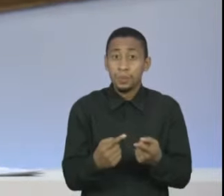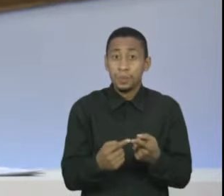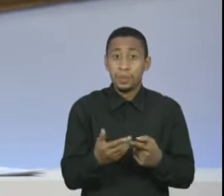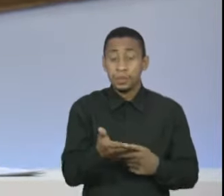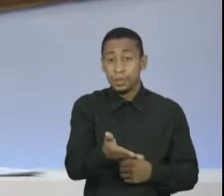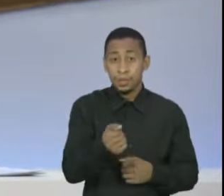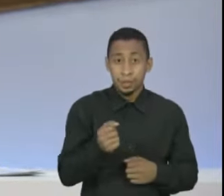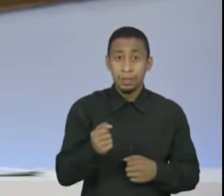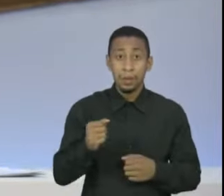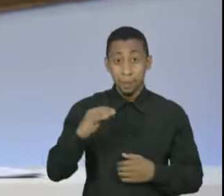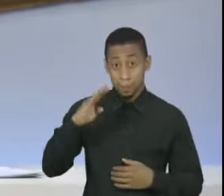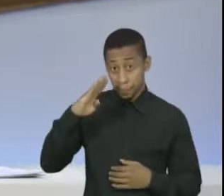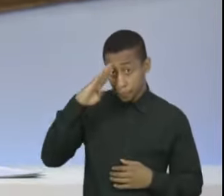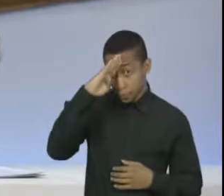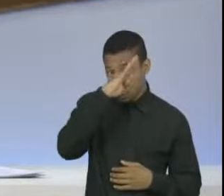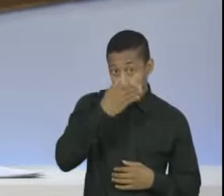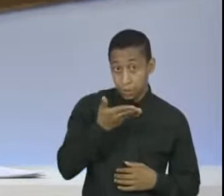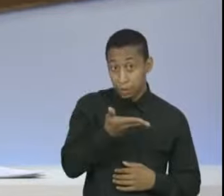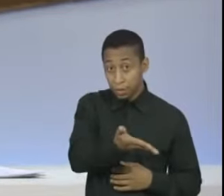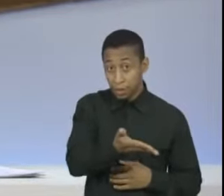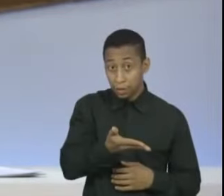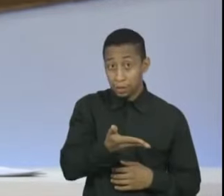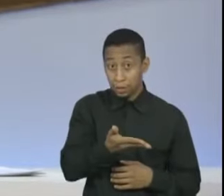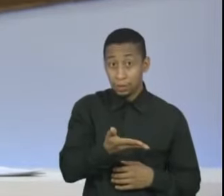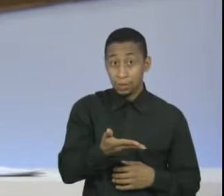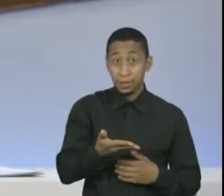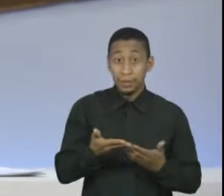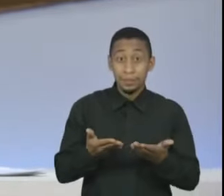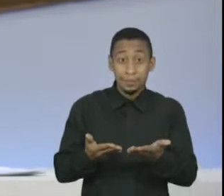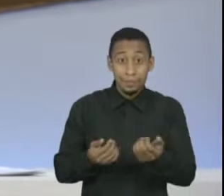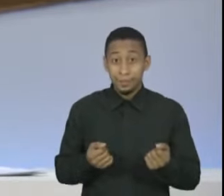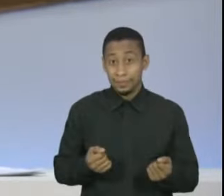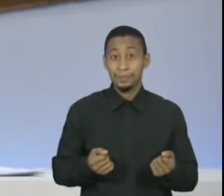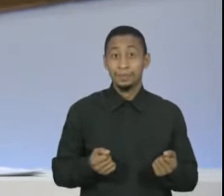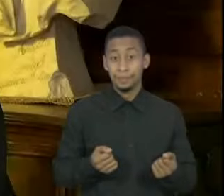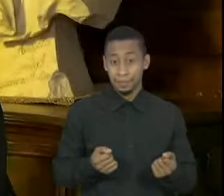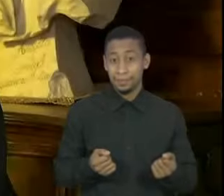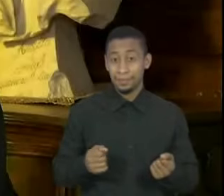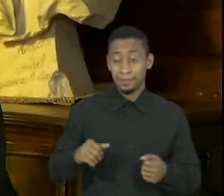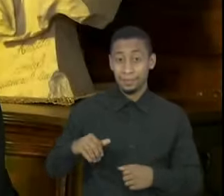do Presidente com os governadores e prefeitos